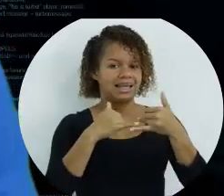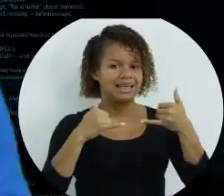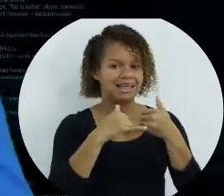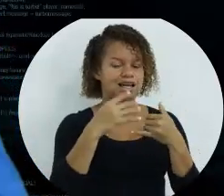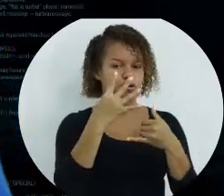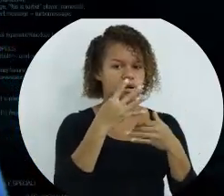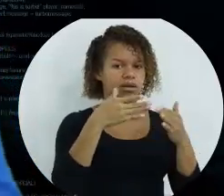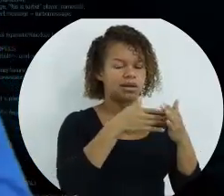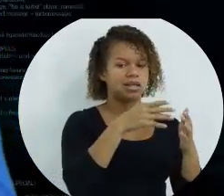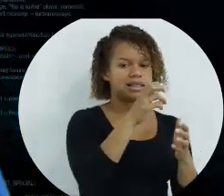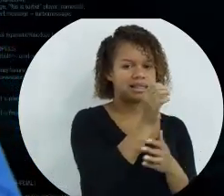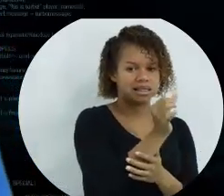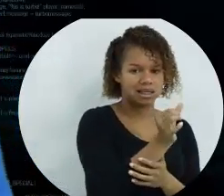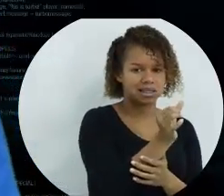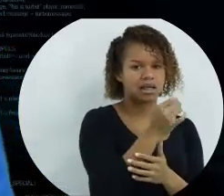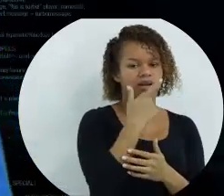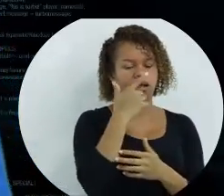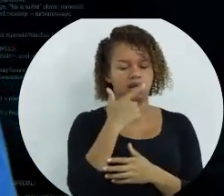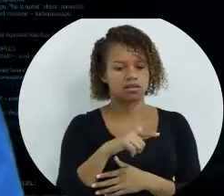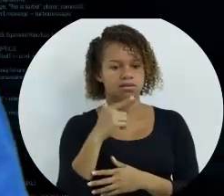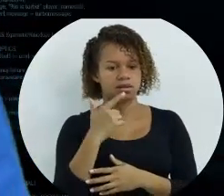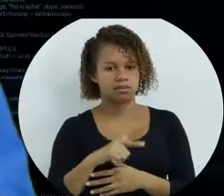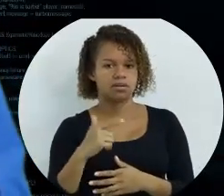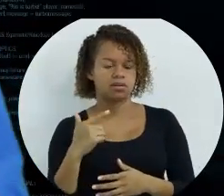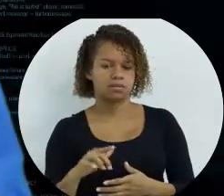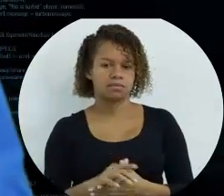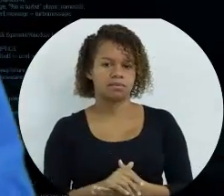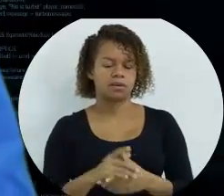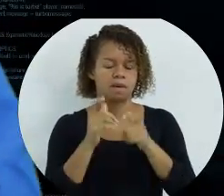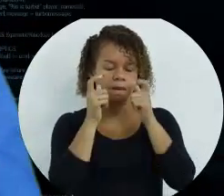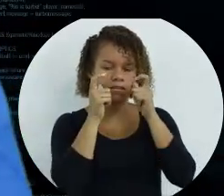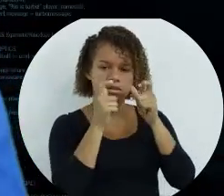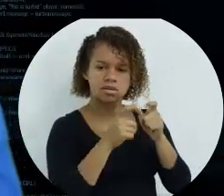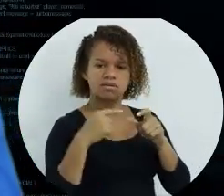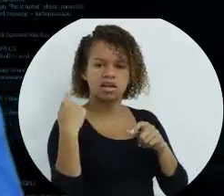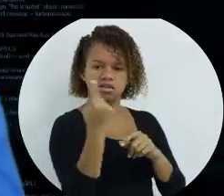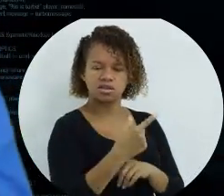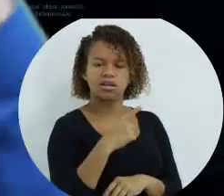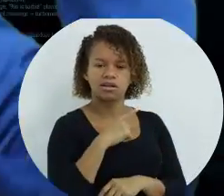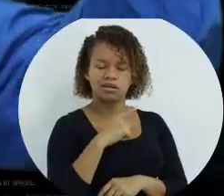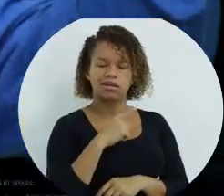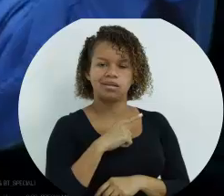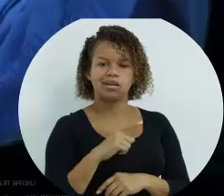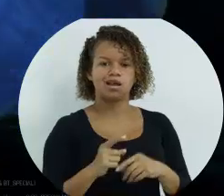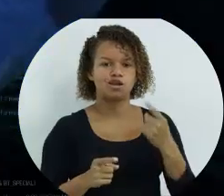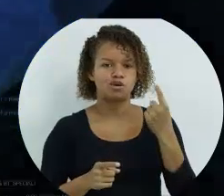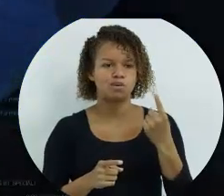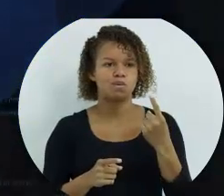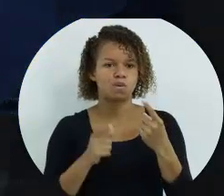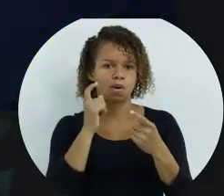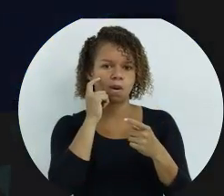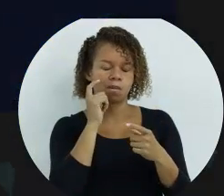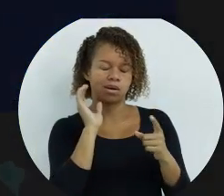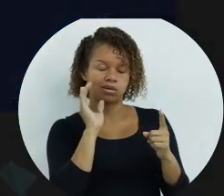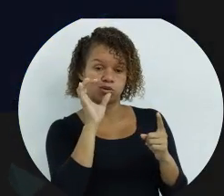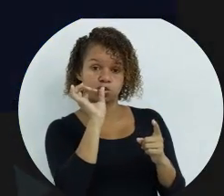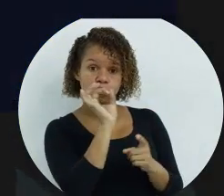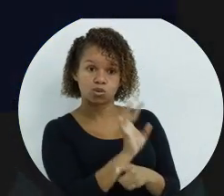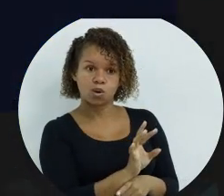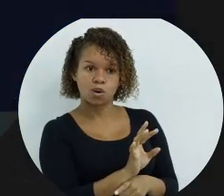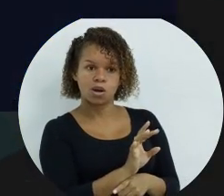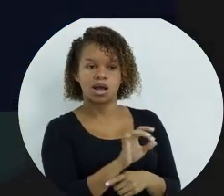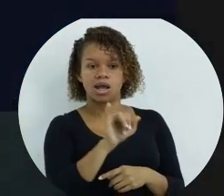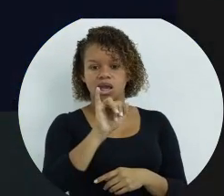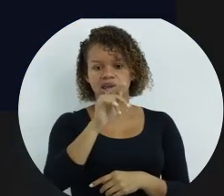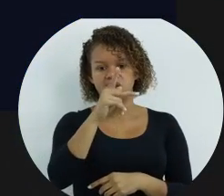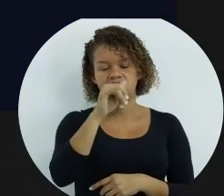linha 6, a gente vai ter a repetição. Então observe também que a gente tem o comando for e a gente tem um